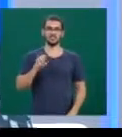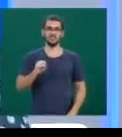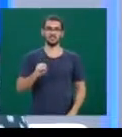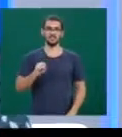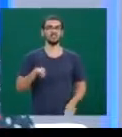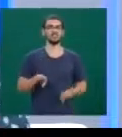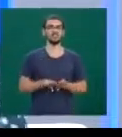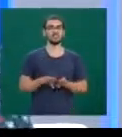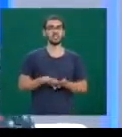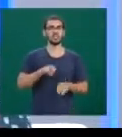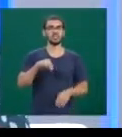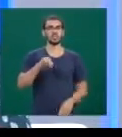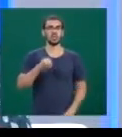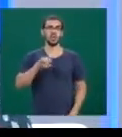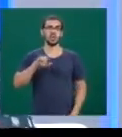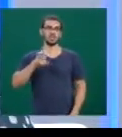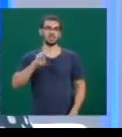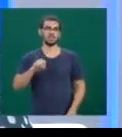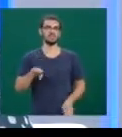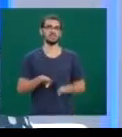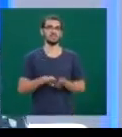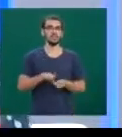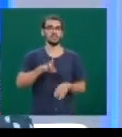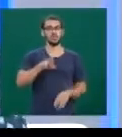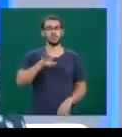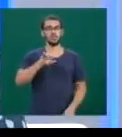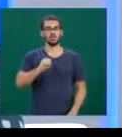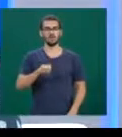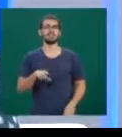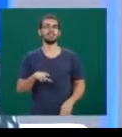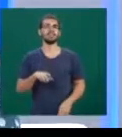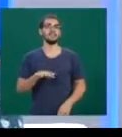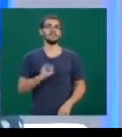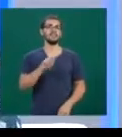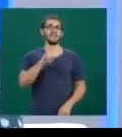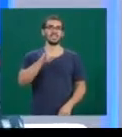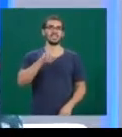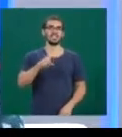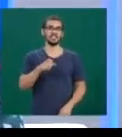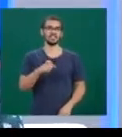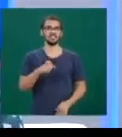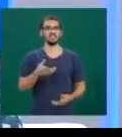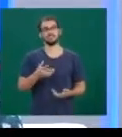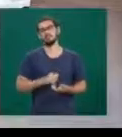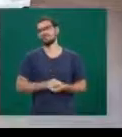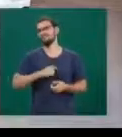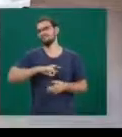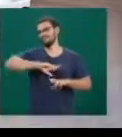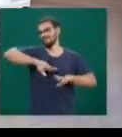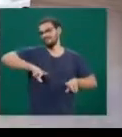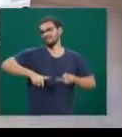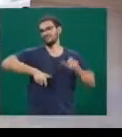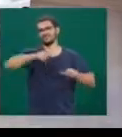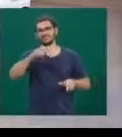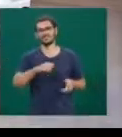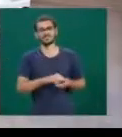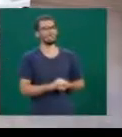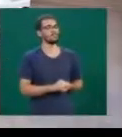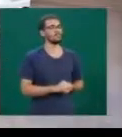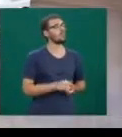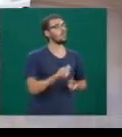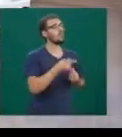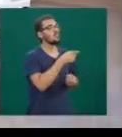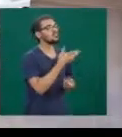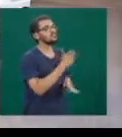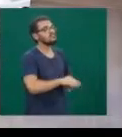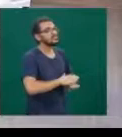Nolli, Luiz França, o Rodrigo Feres, várias pessoas assim super bacanas. Como é que funciona a sua participação? Porque eu